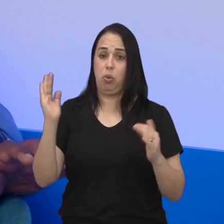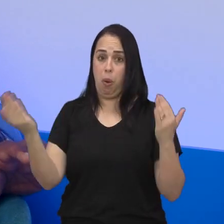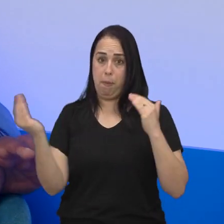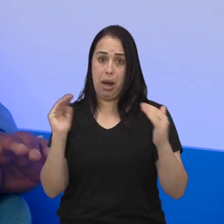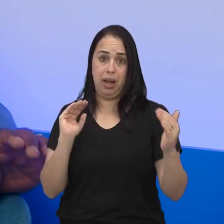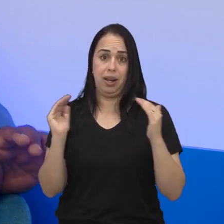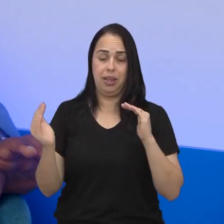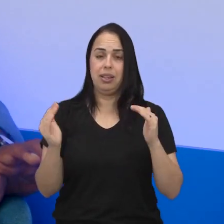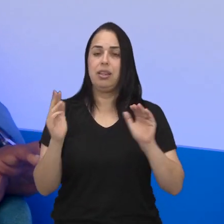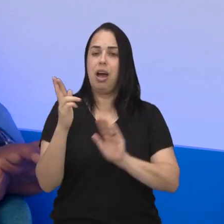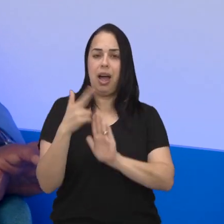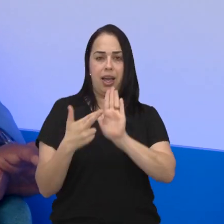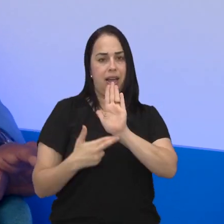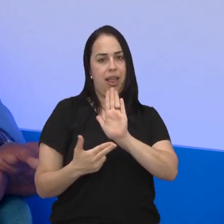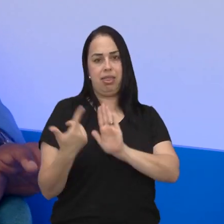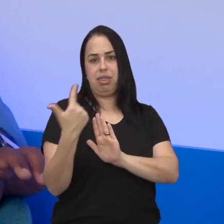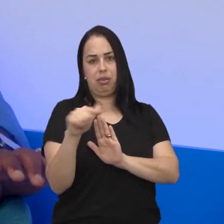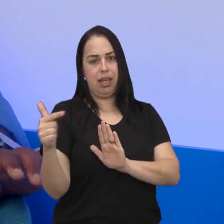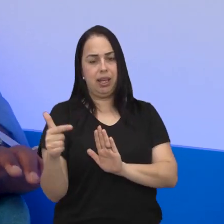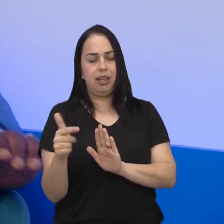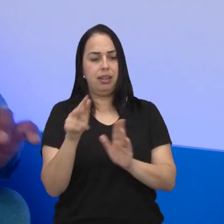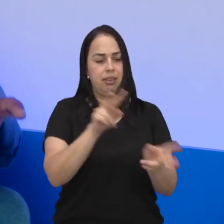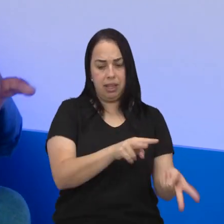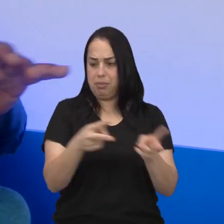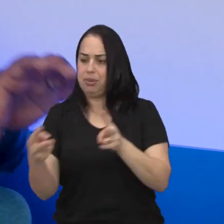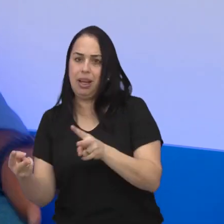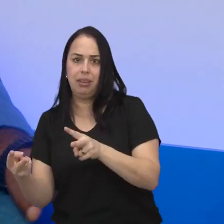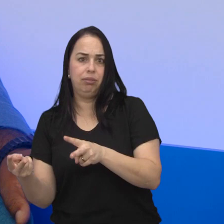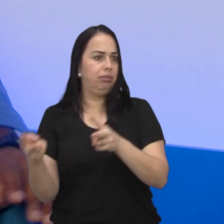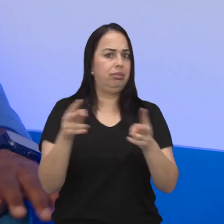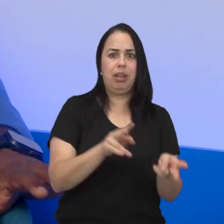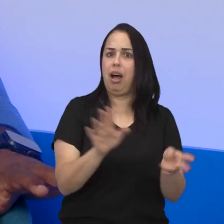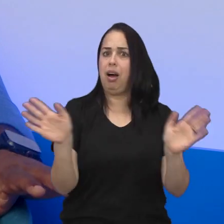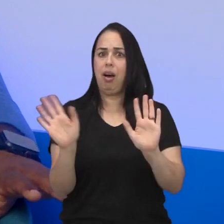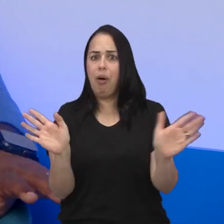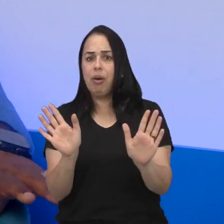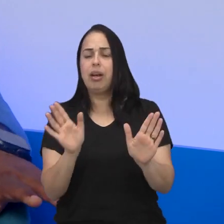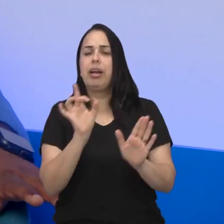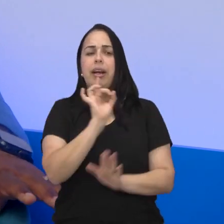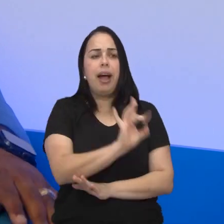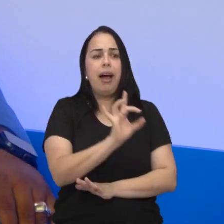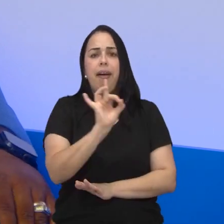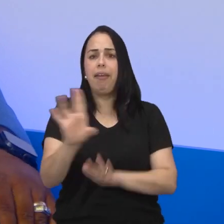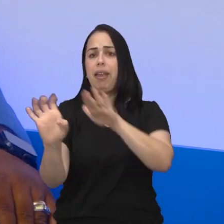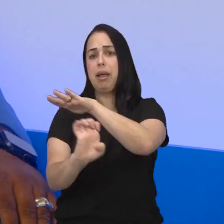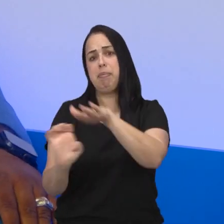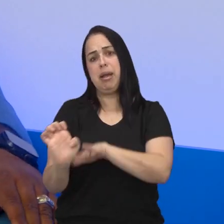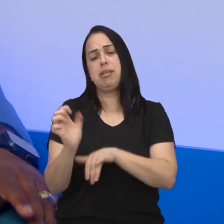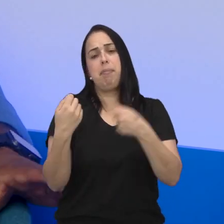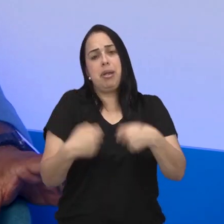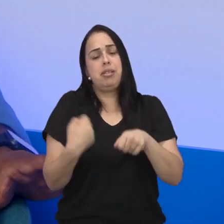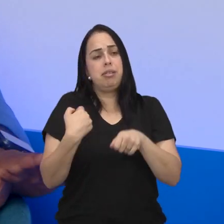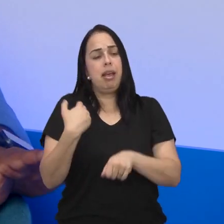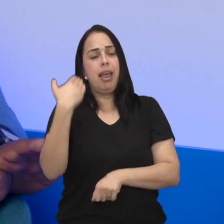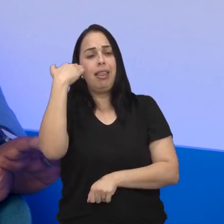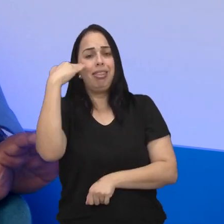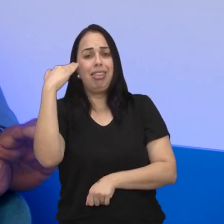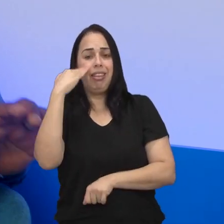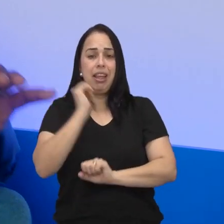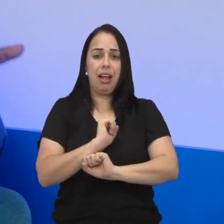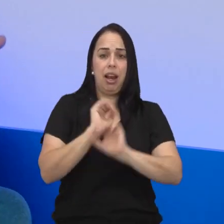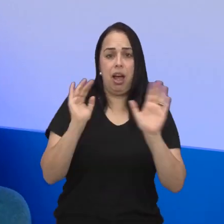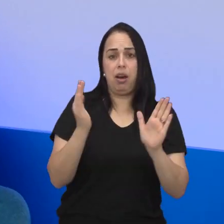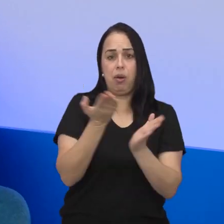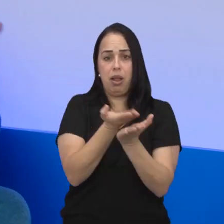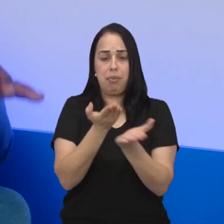não existe regra, tem que privatizar ou não tem que privatizar, cada caso tem que ser estudado. E assim,